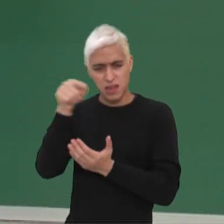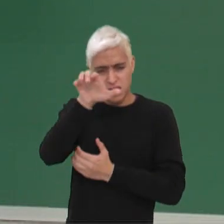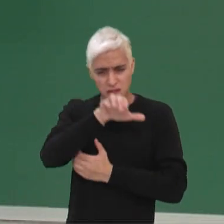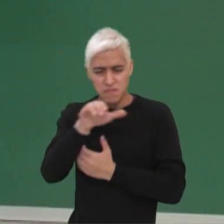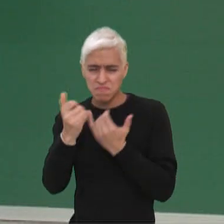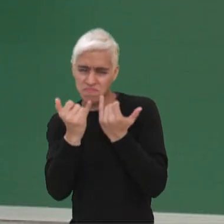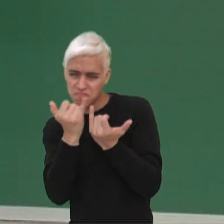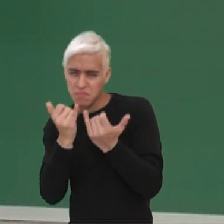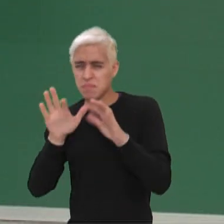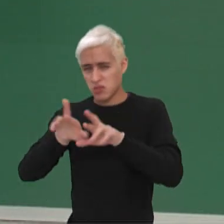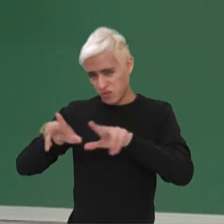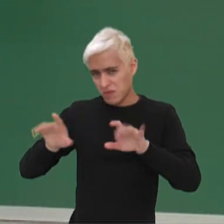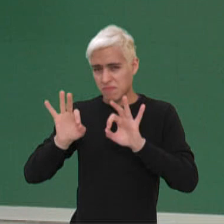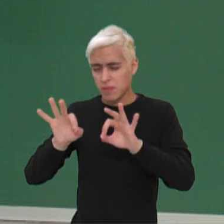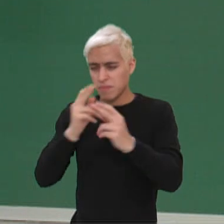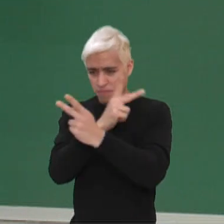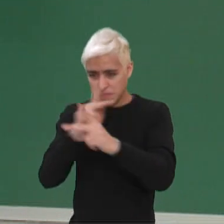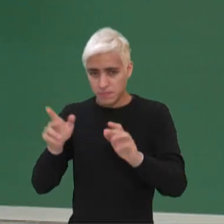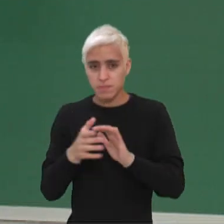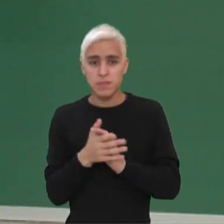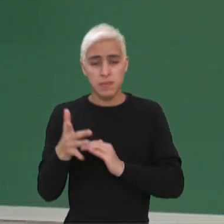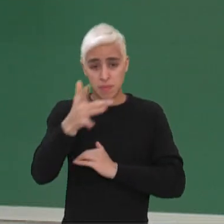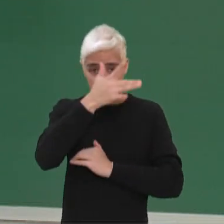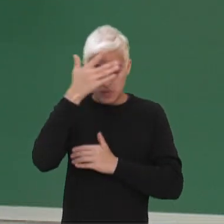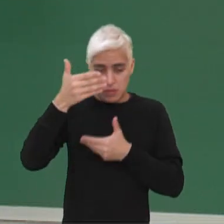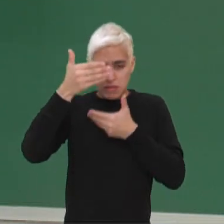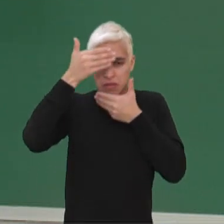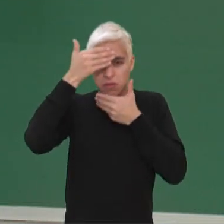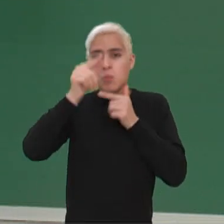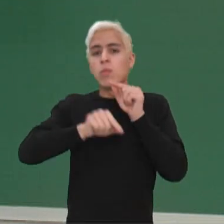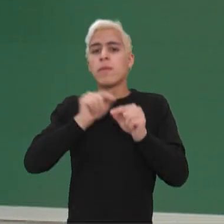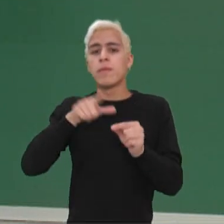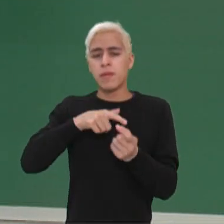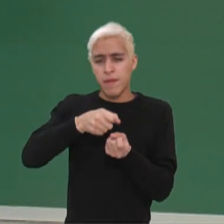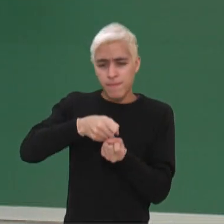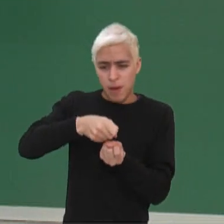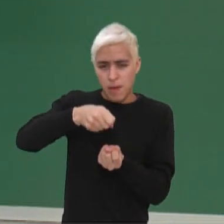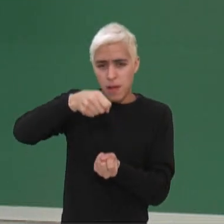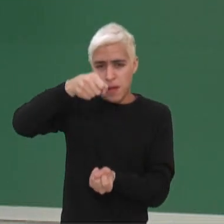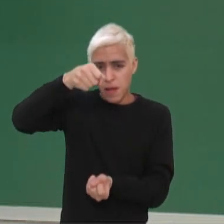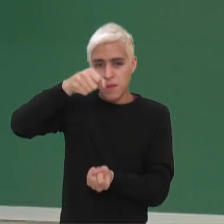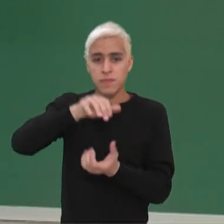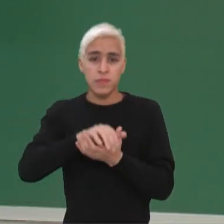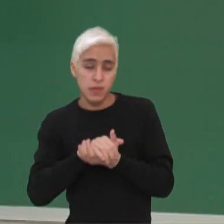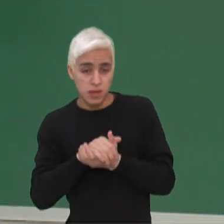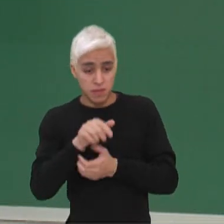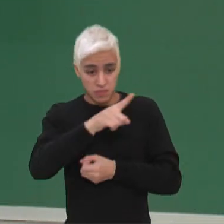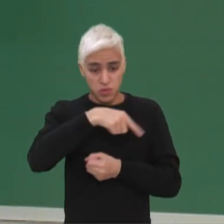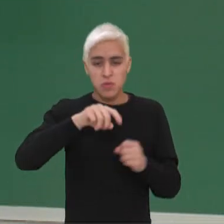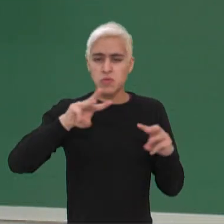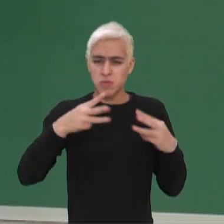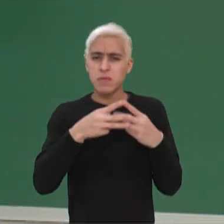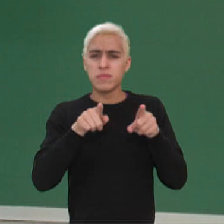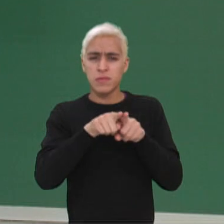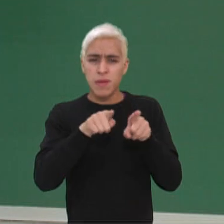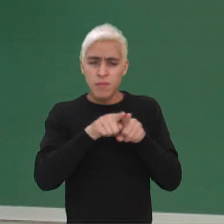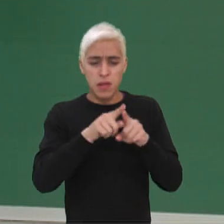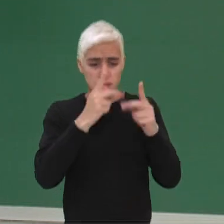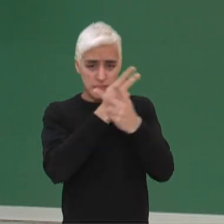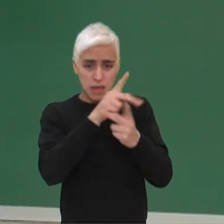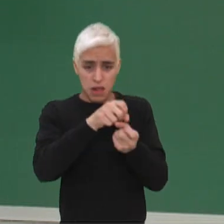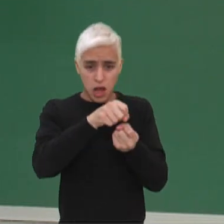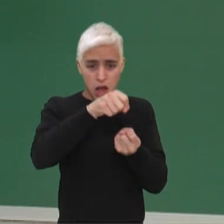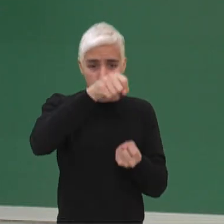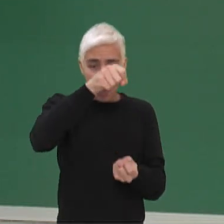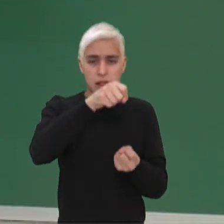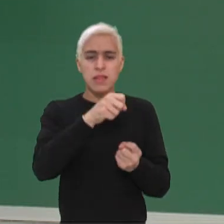sagrado. Os islâmicos, os muçulmanos, têm o Corão. Os judeus têm o Torá. E aí por diante. Existe